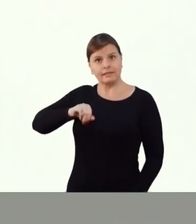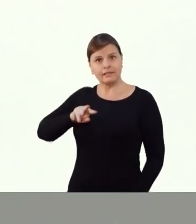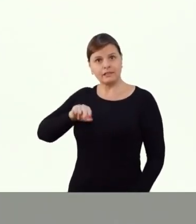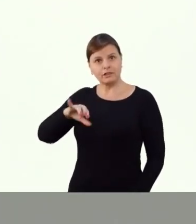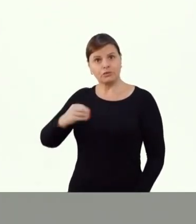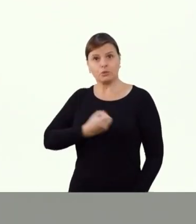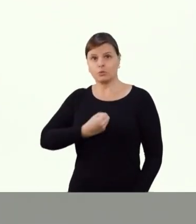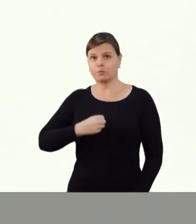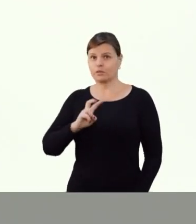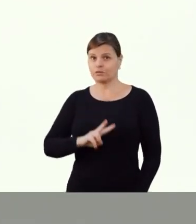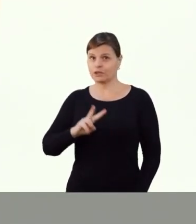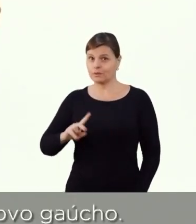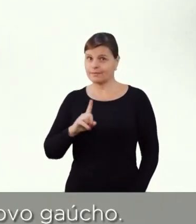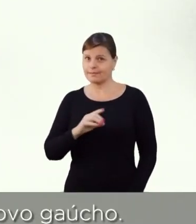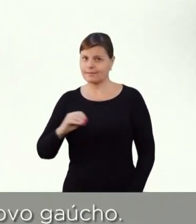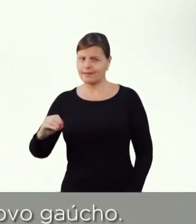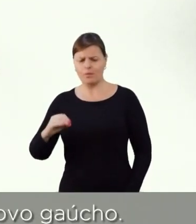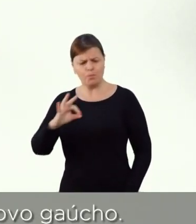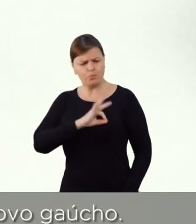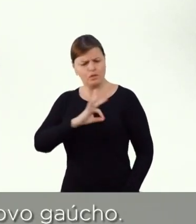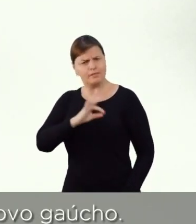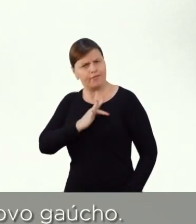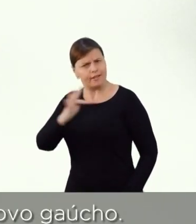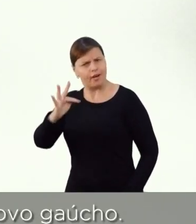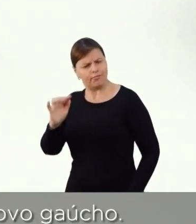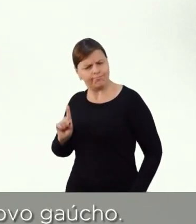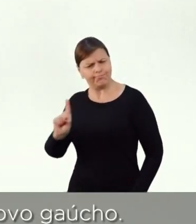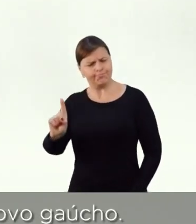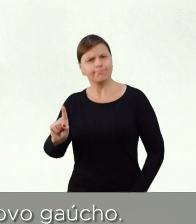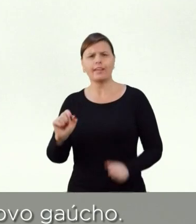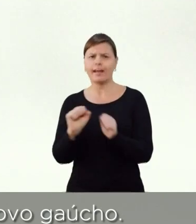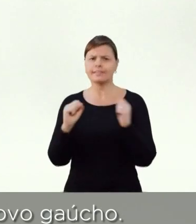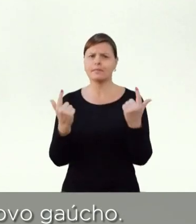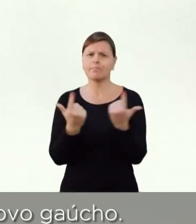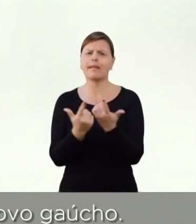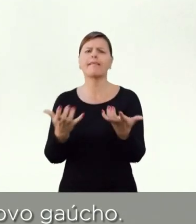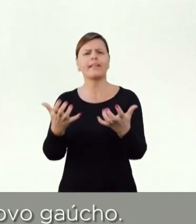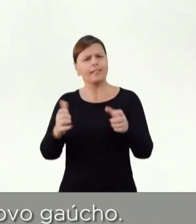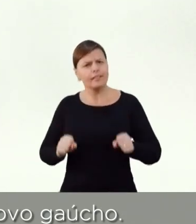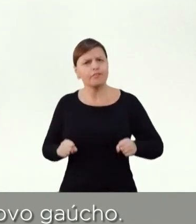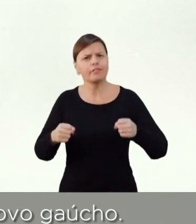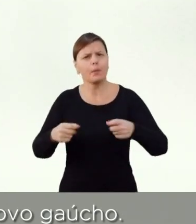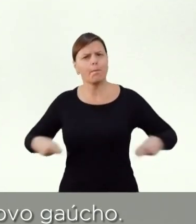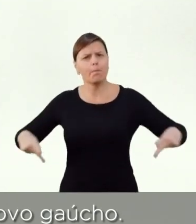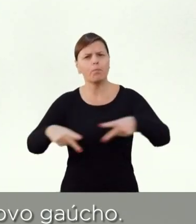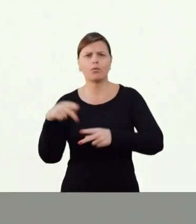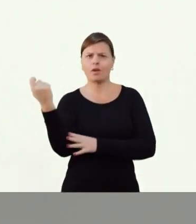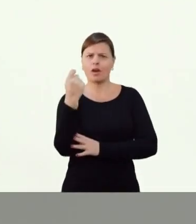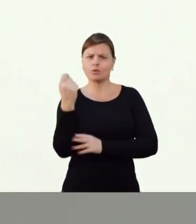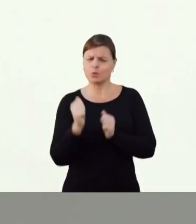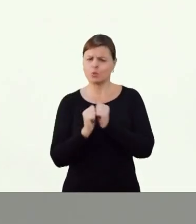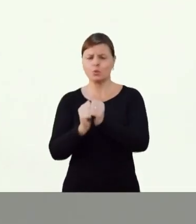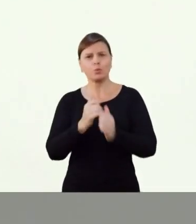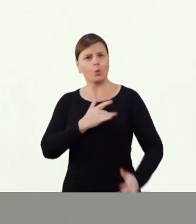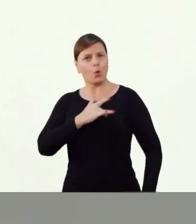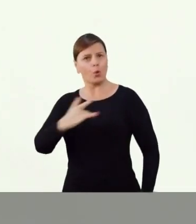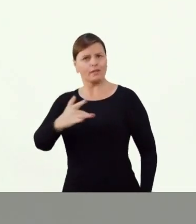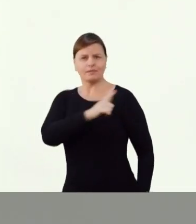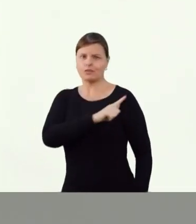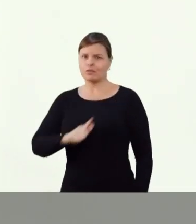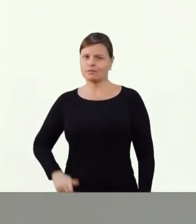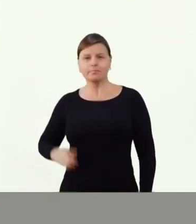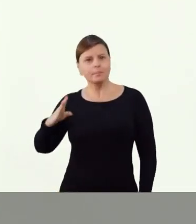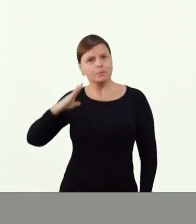Nível Braço, 22100. Um policial federal na Assembleia Legislativa em defesa do povo gaúcho, com o Onyx